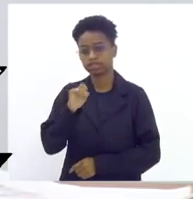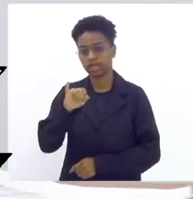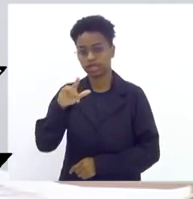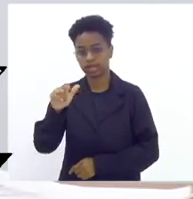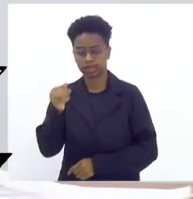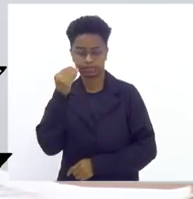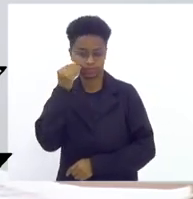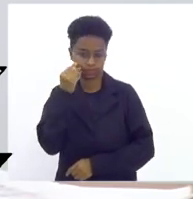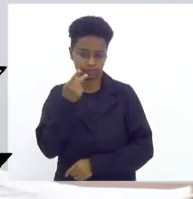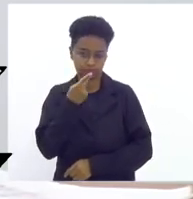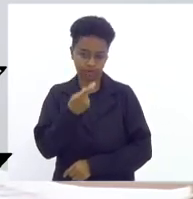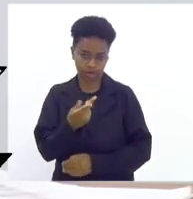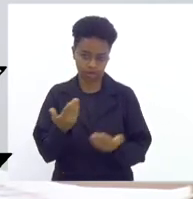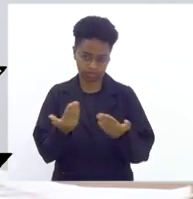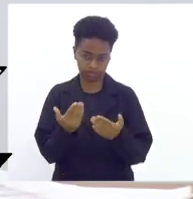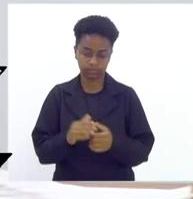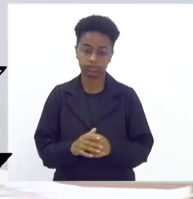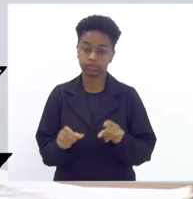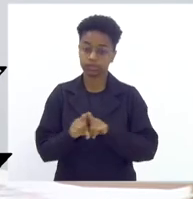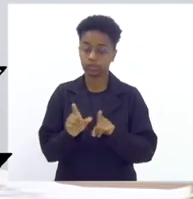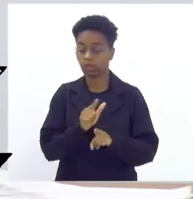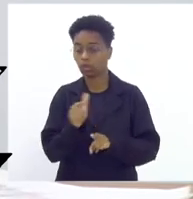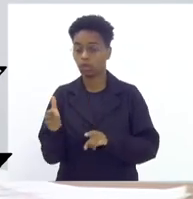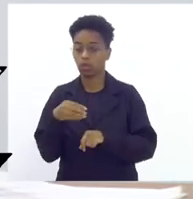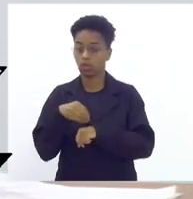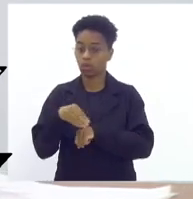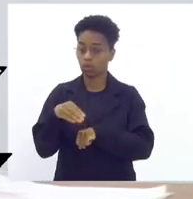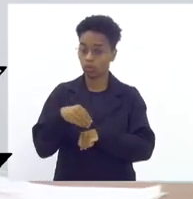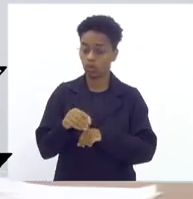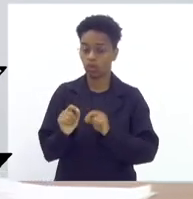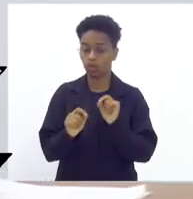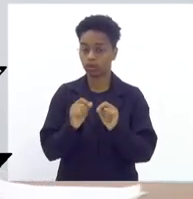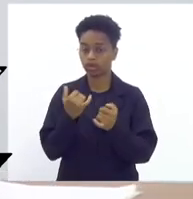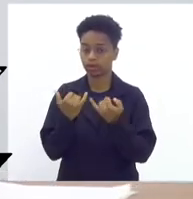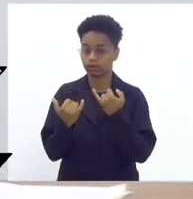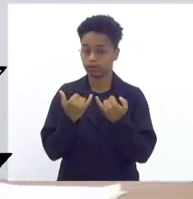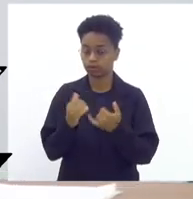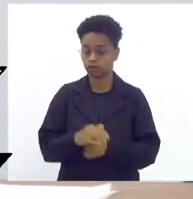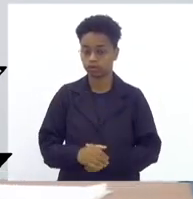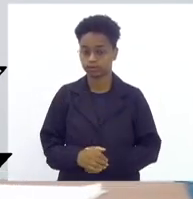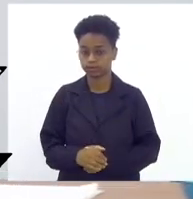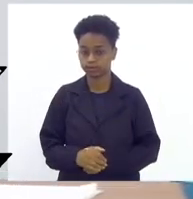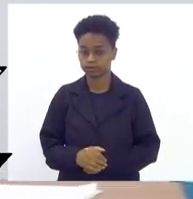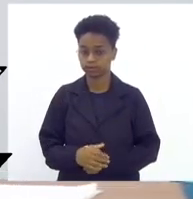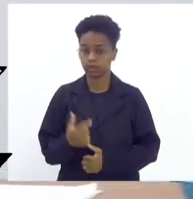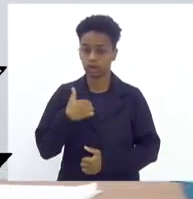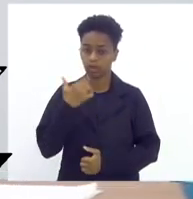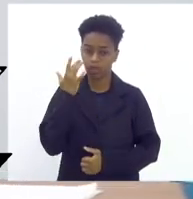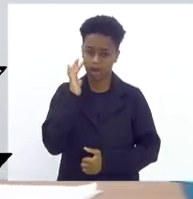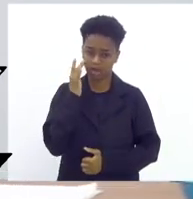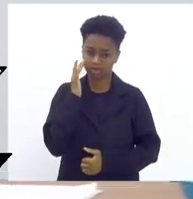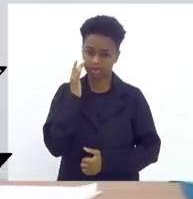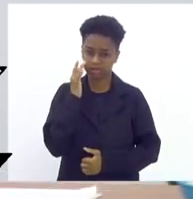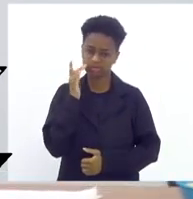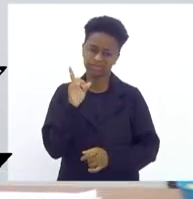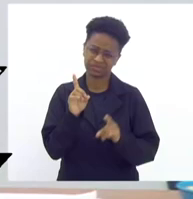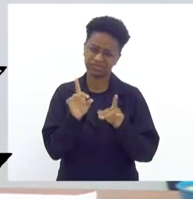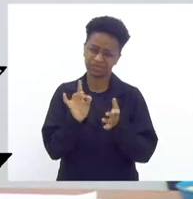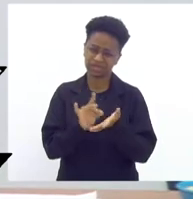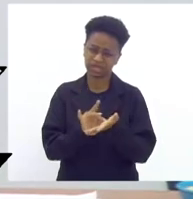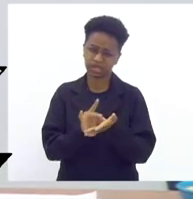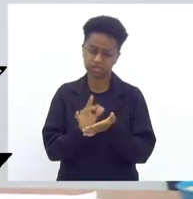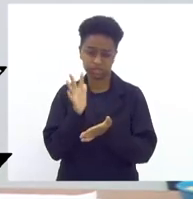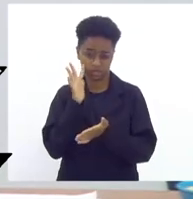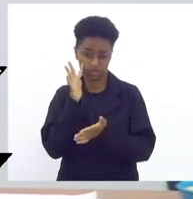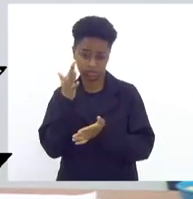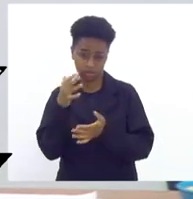um outro informe também é acho que fica a informe não né encaminhamento para